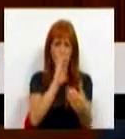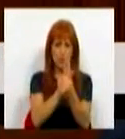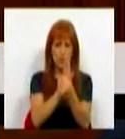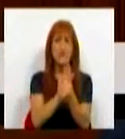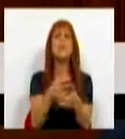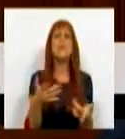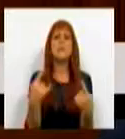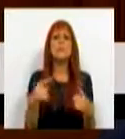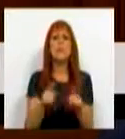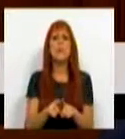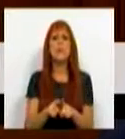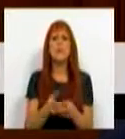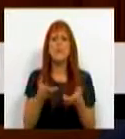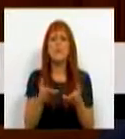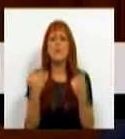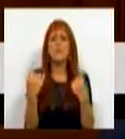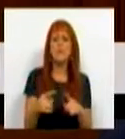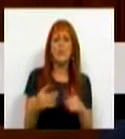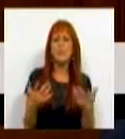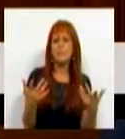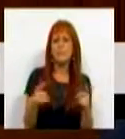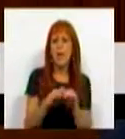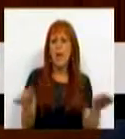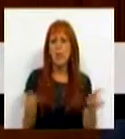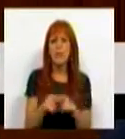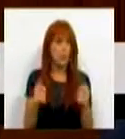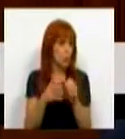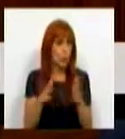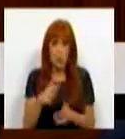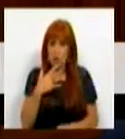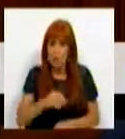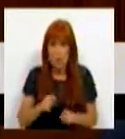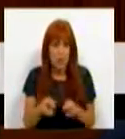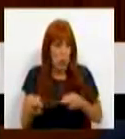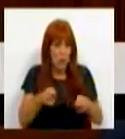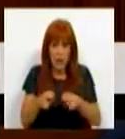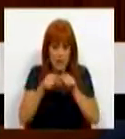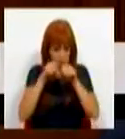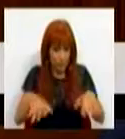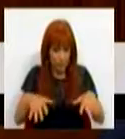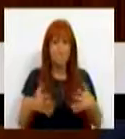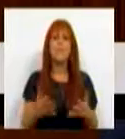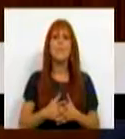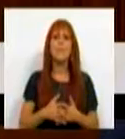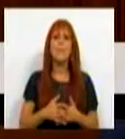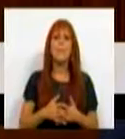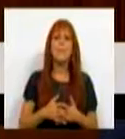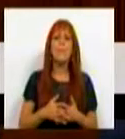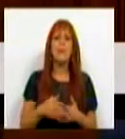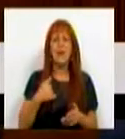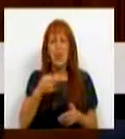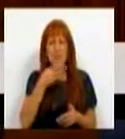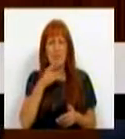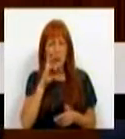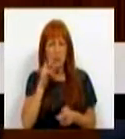que têm um contributo ao nível, a todos os níveis da organização. E peço